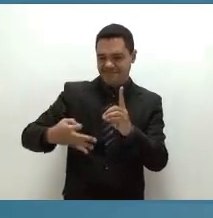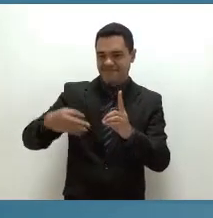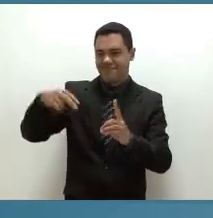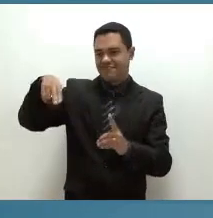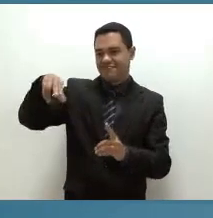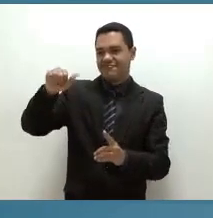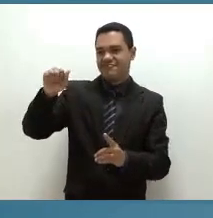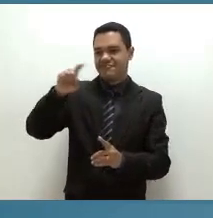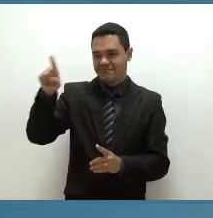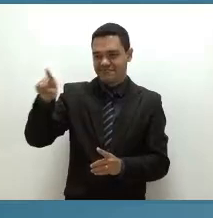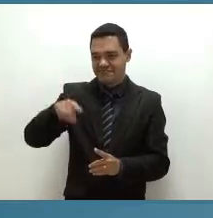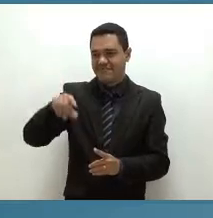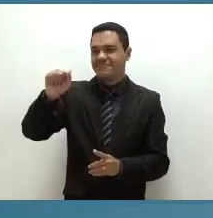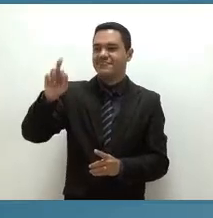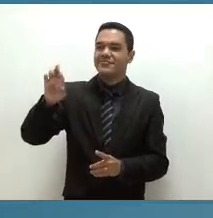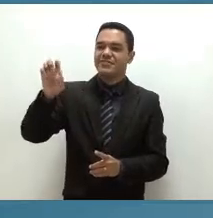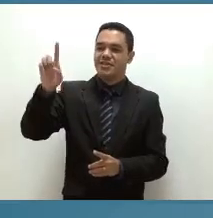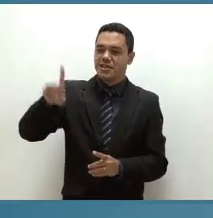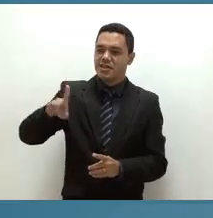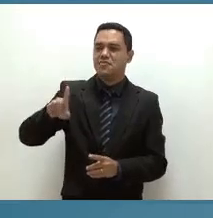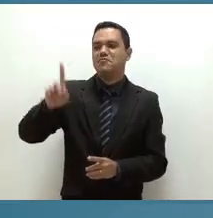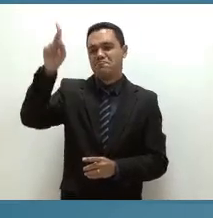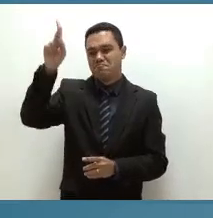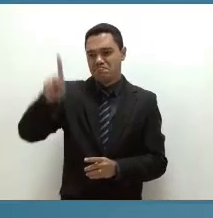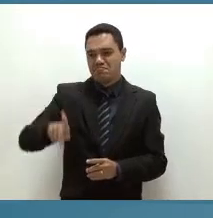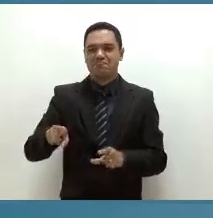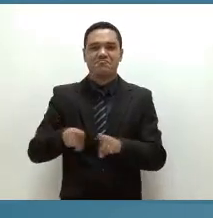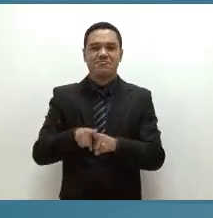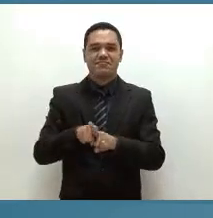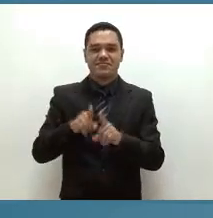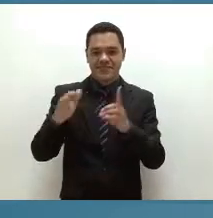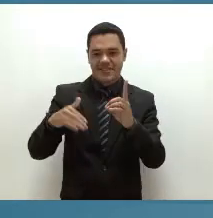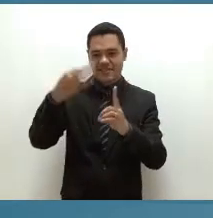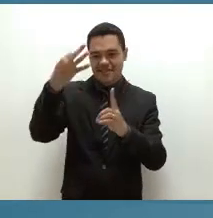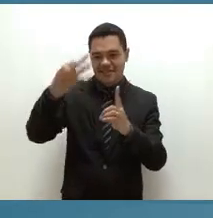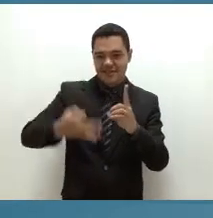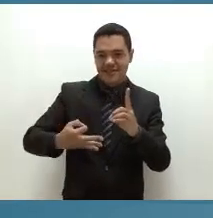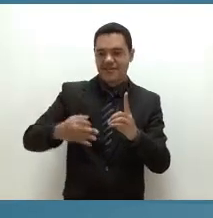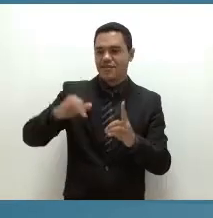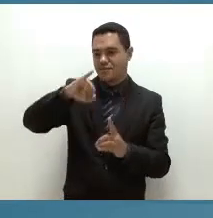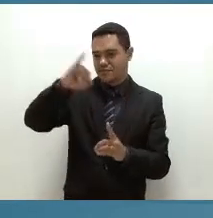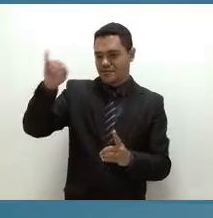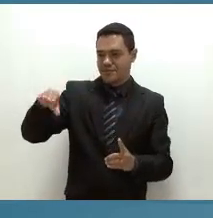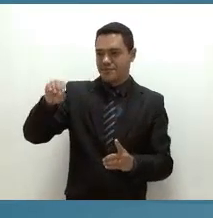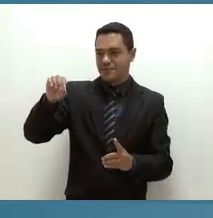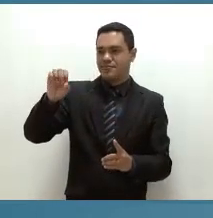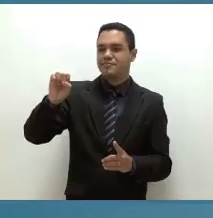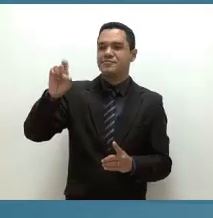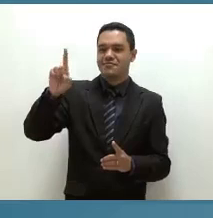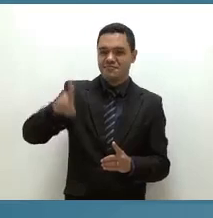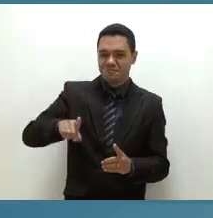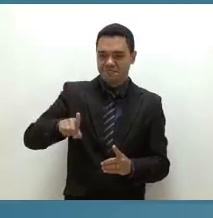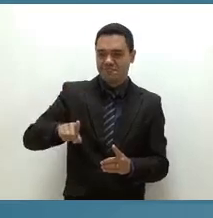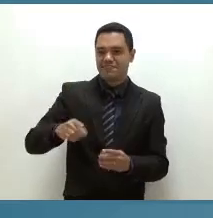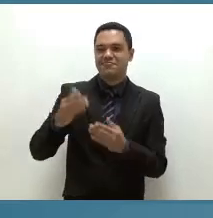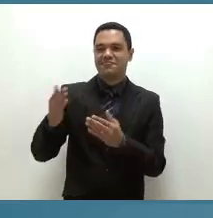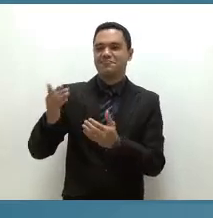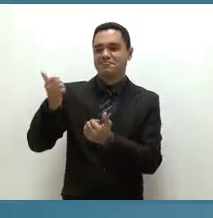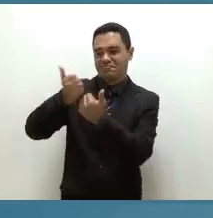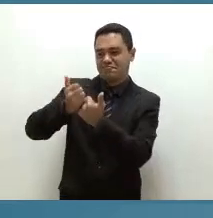presidência, desembargador Roberto Moura, na vice-presidência, e desembargador José Roberto,